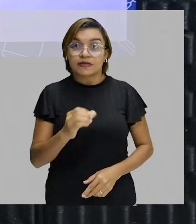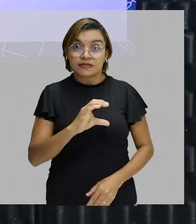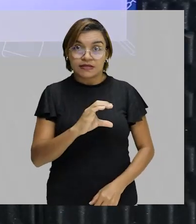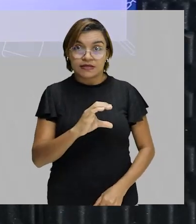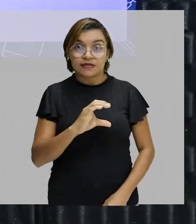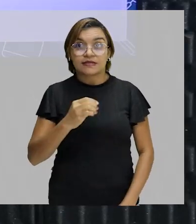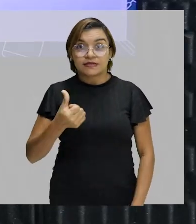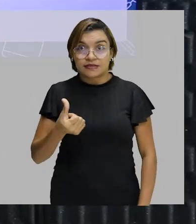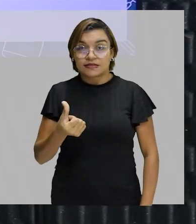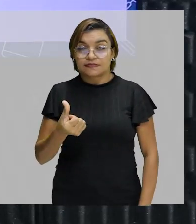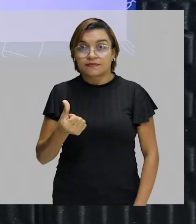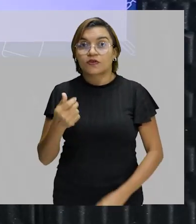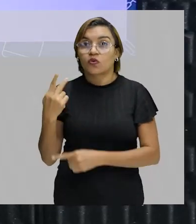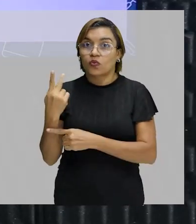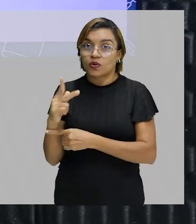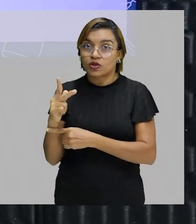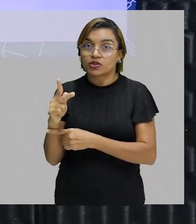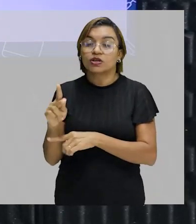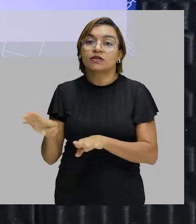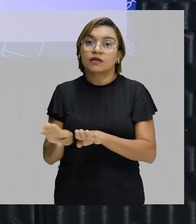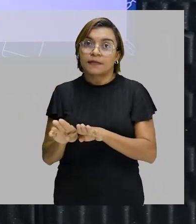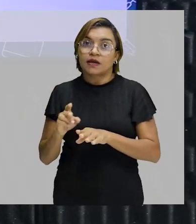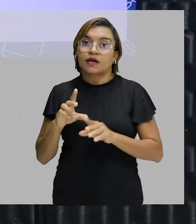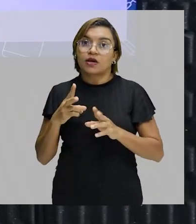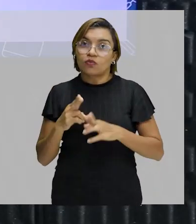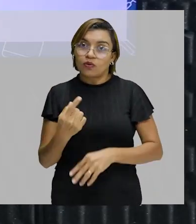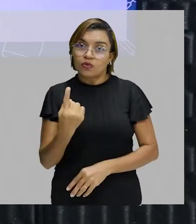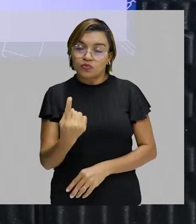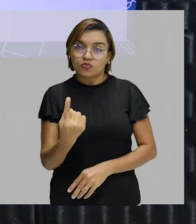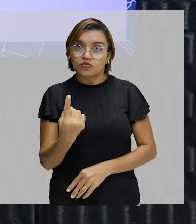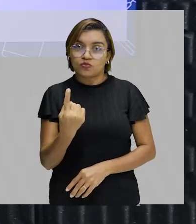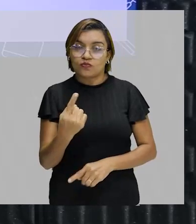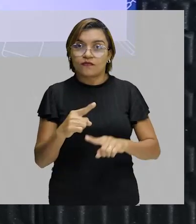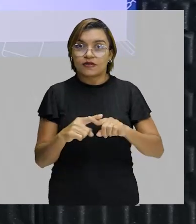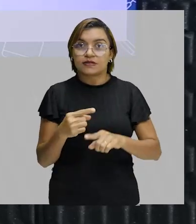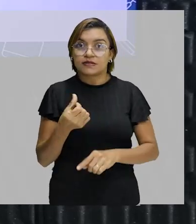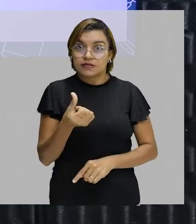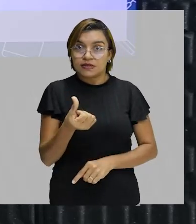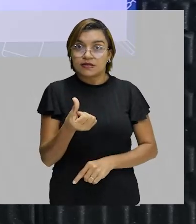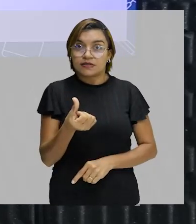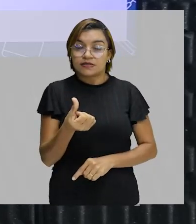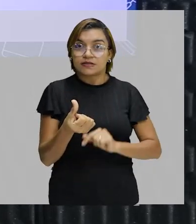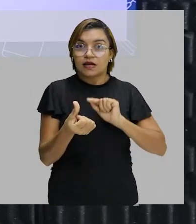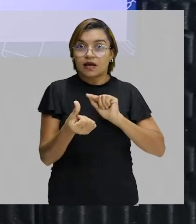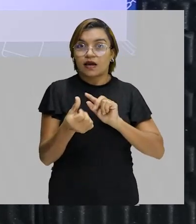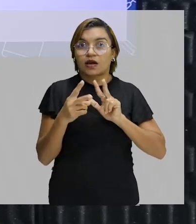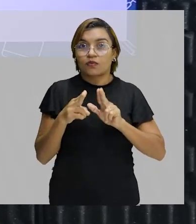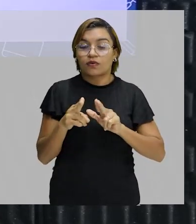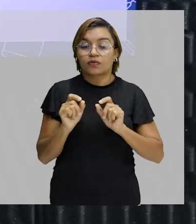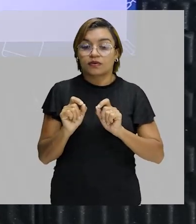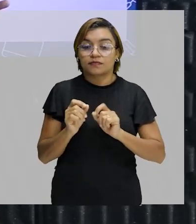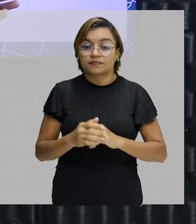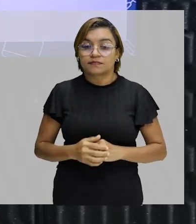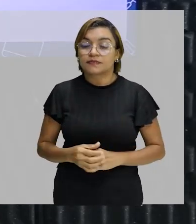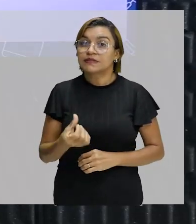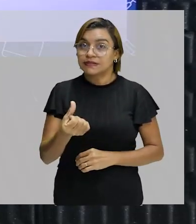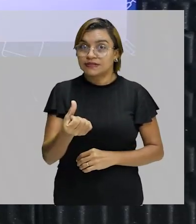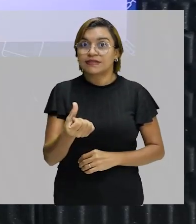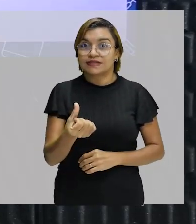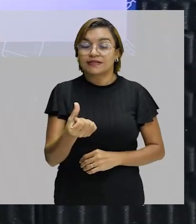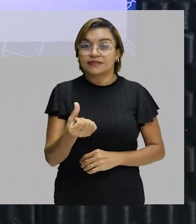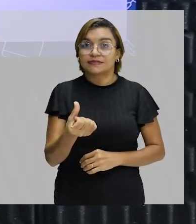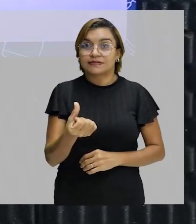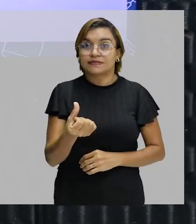C6. O hidrogênio também equivale a 1. 1 vezes 6, que é o fator, vai nos dar também